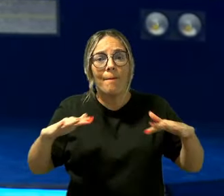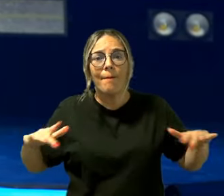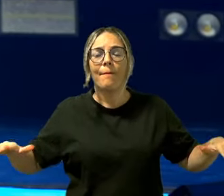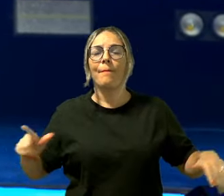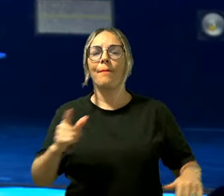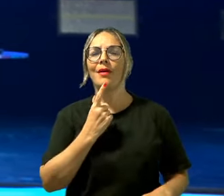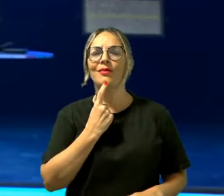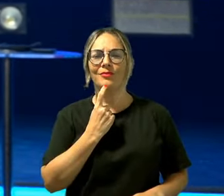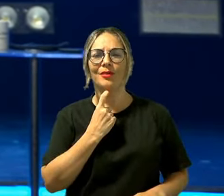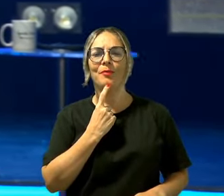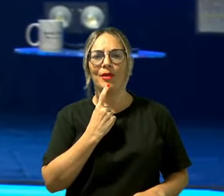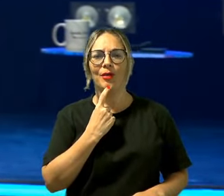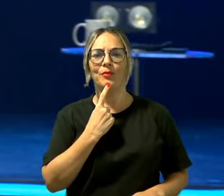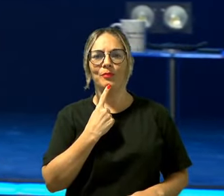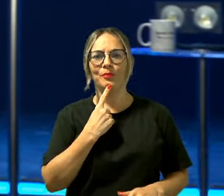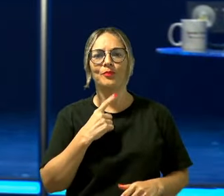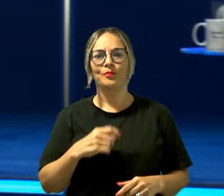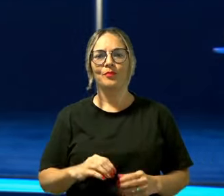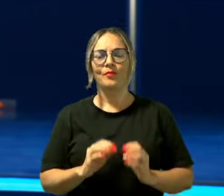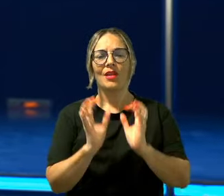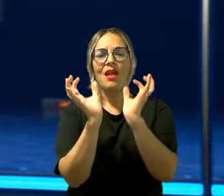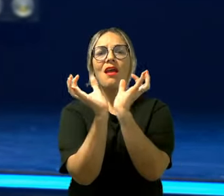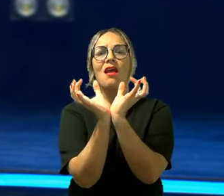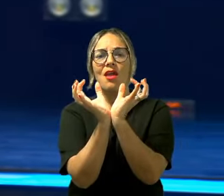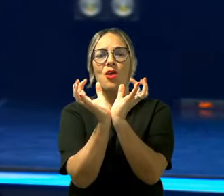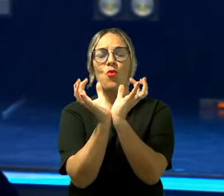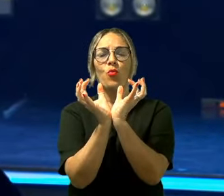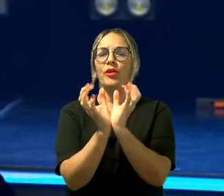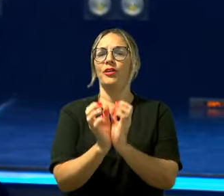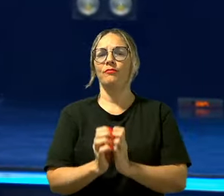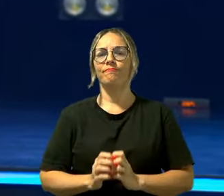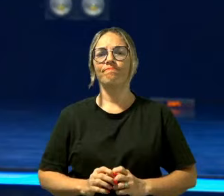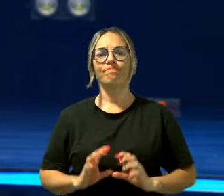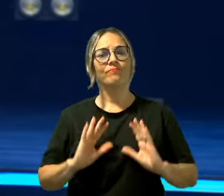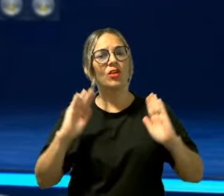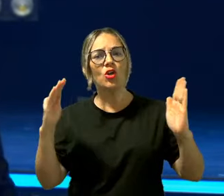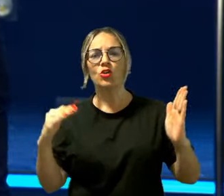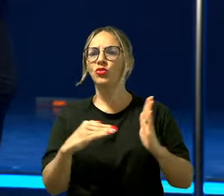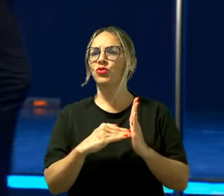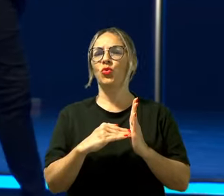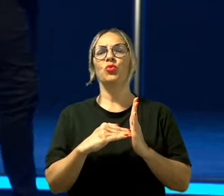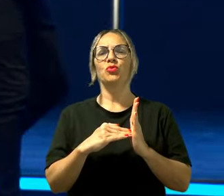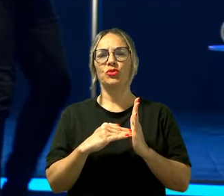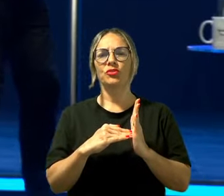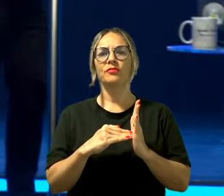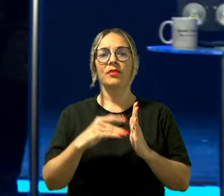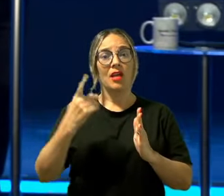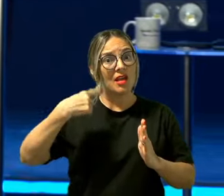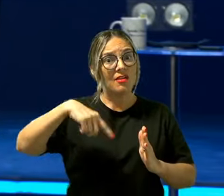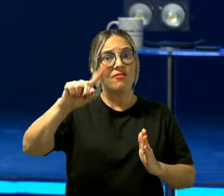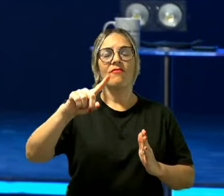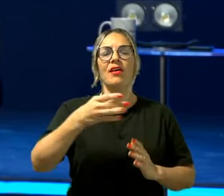seu exército, reúne a sua tropa e vai atrás dos filhos de Israel.